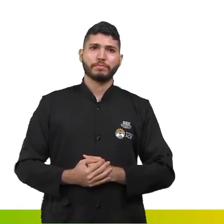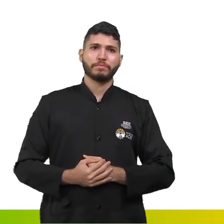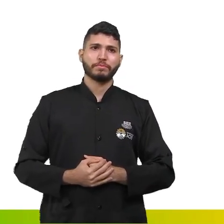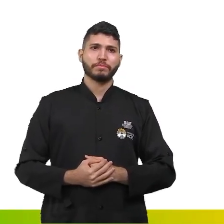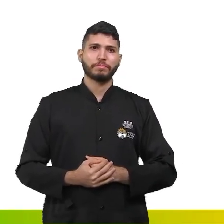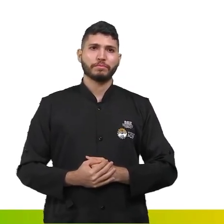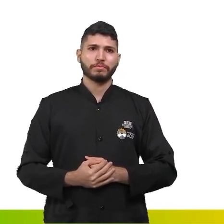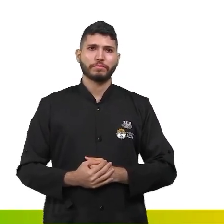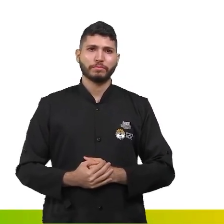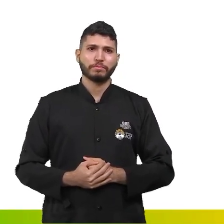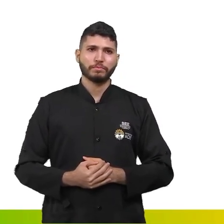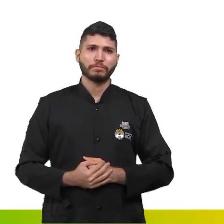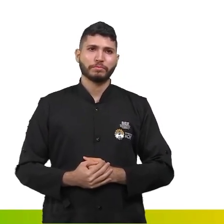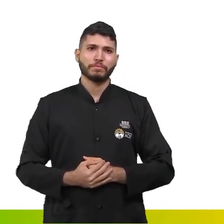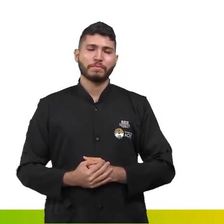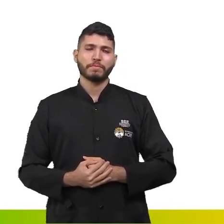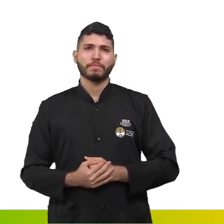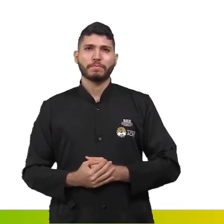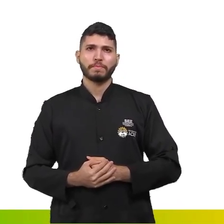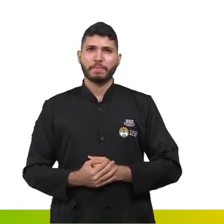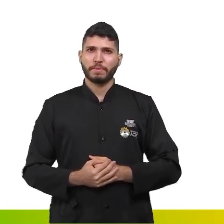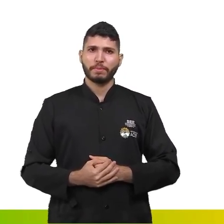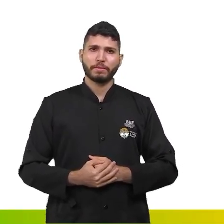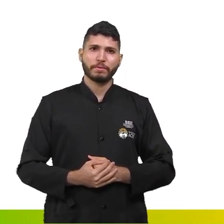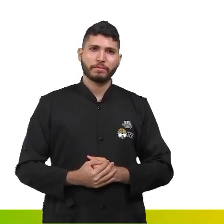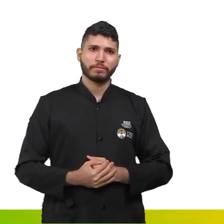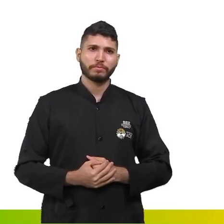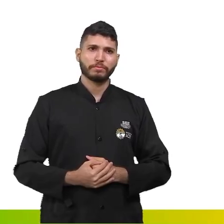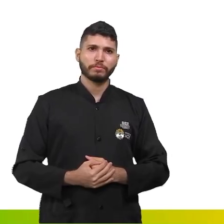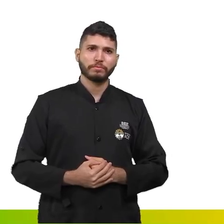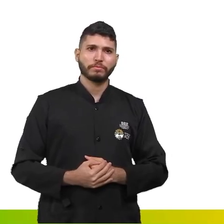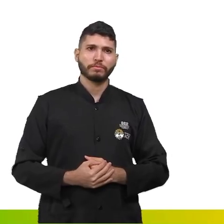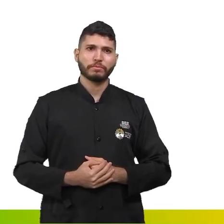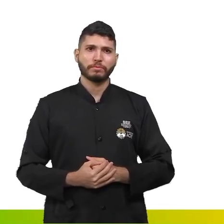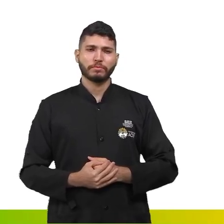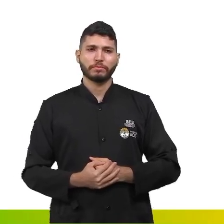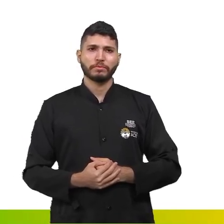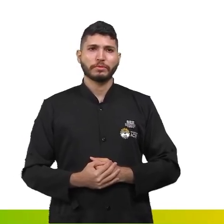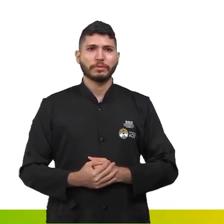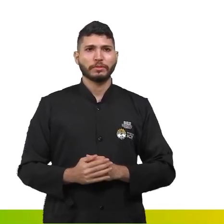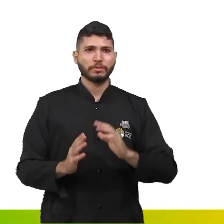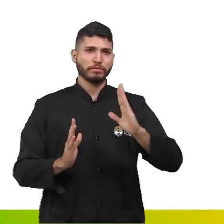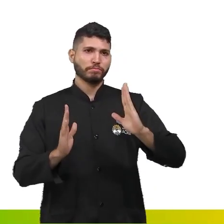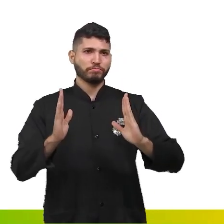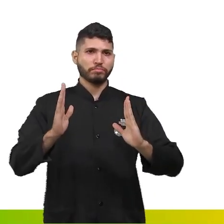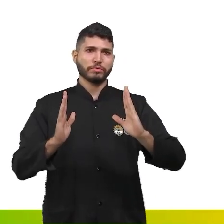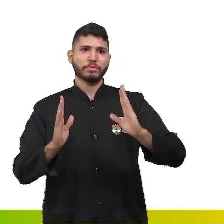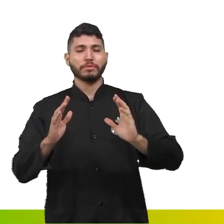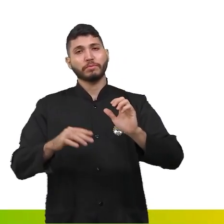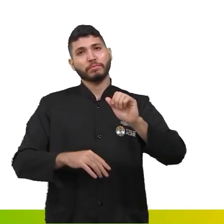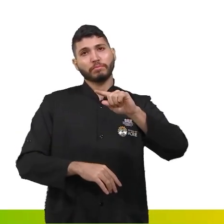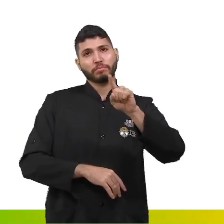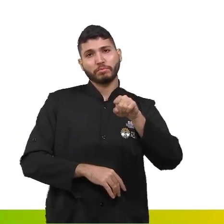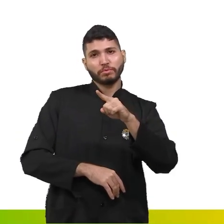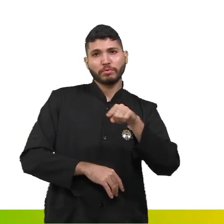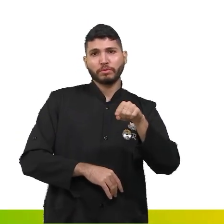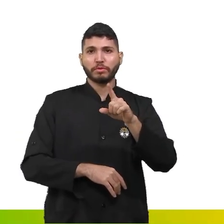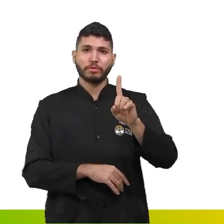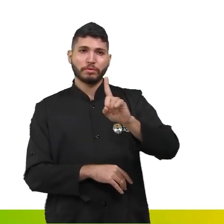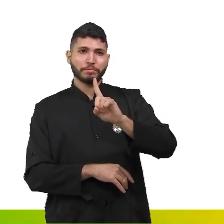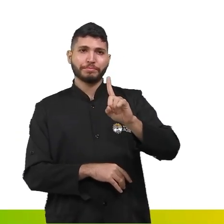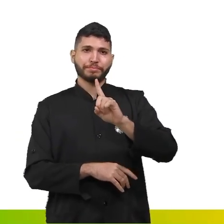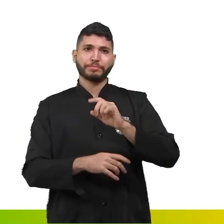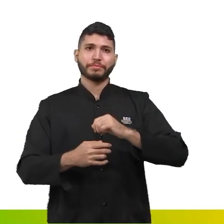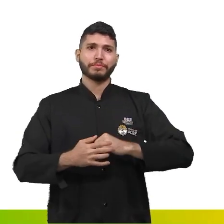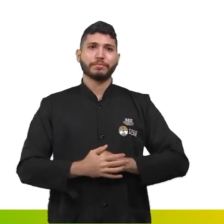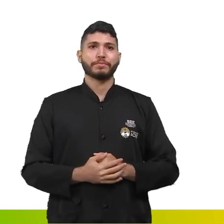ser congruente. E aí, nós vamos praticar agora com esses 4